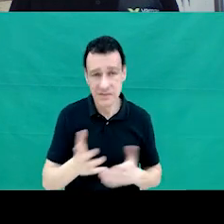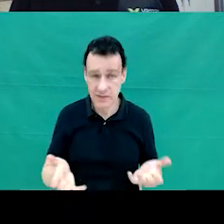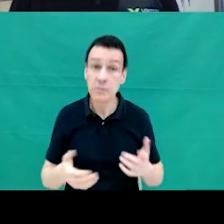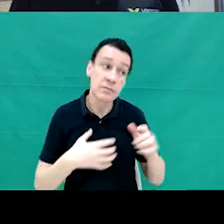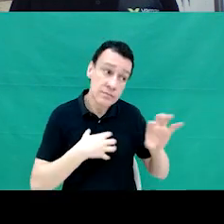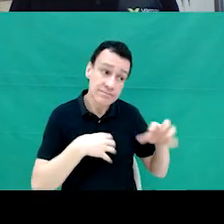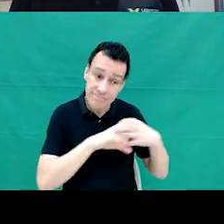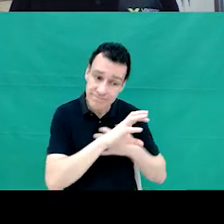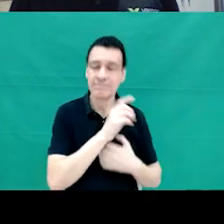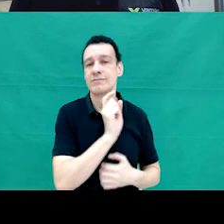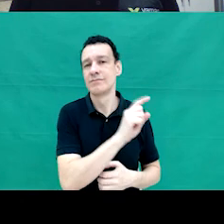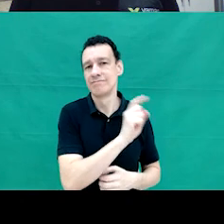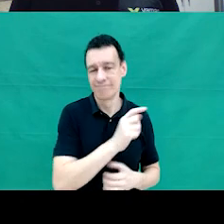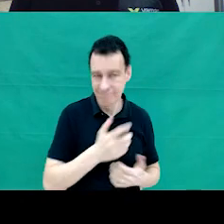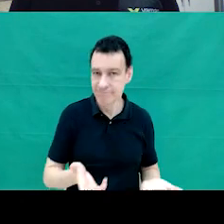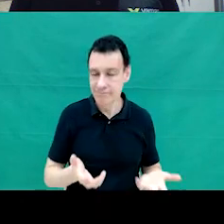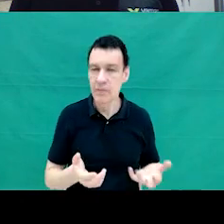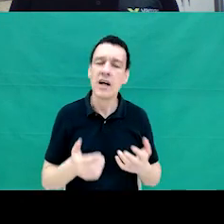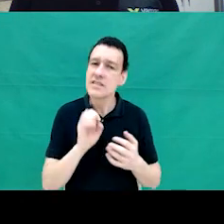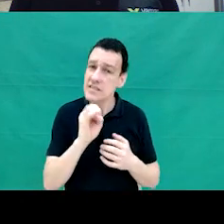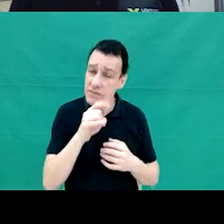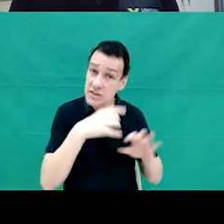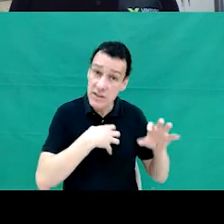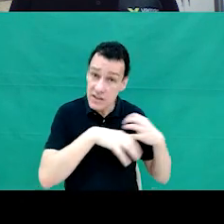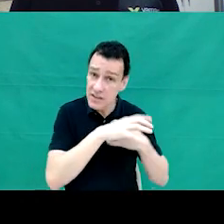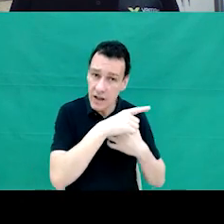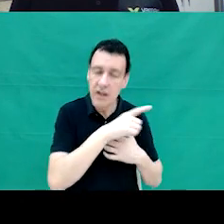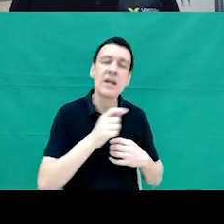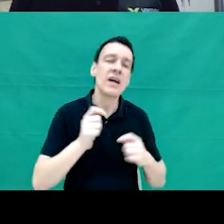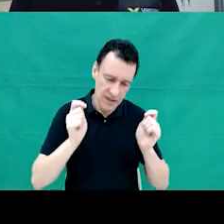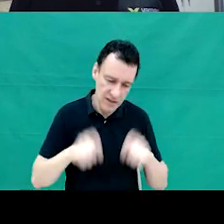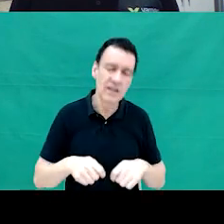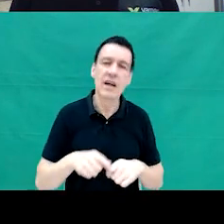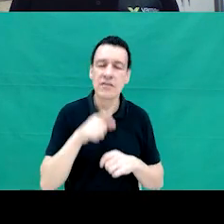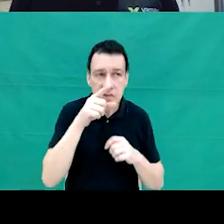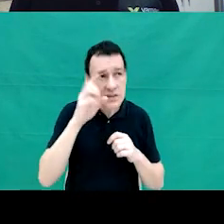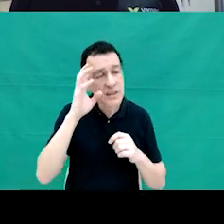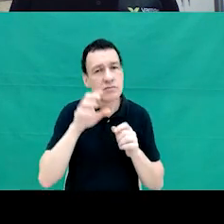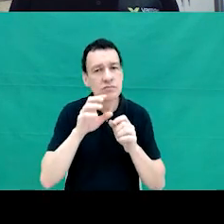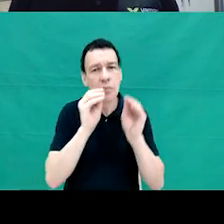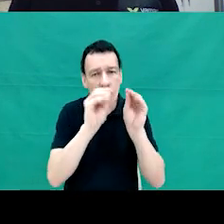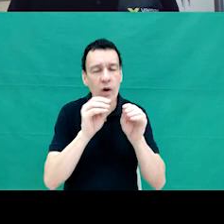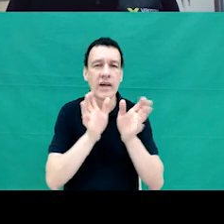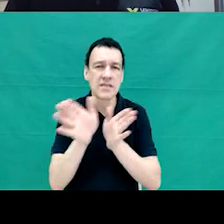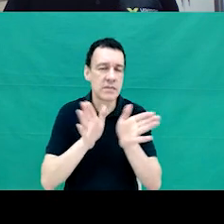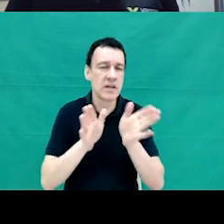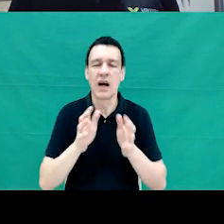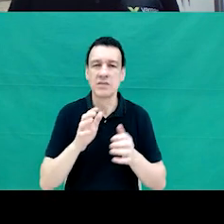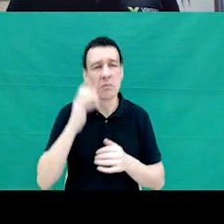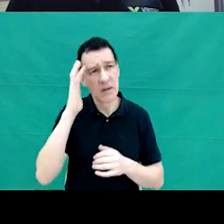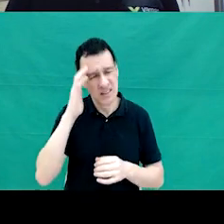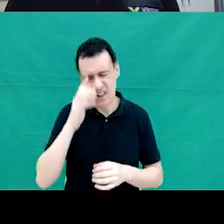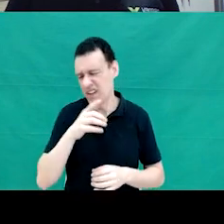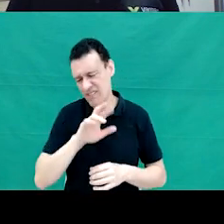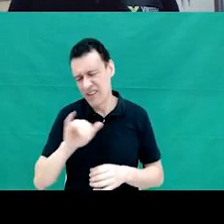aplicar acessibilidade sem muito esforço, sem achar que vai ficar feio, que vai ficar ruim de mexer, que vai ser